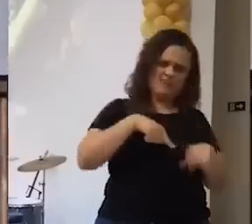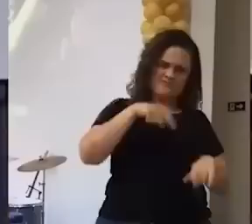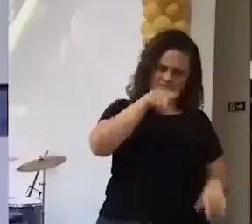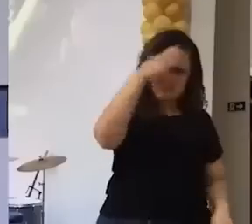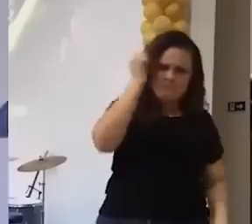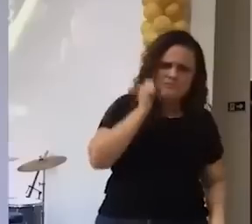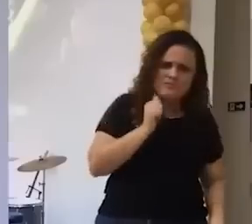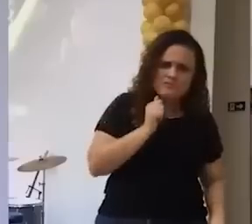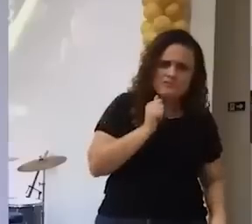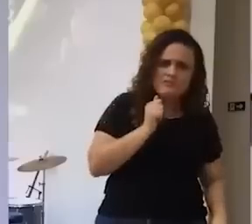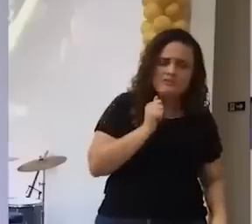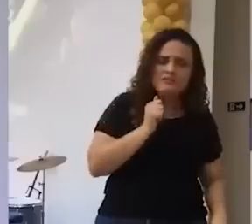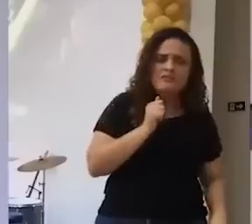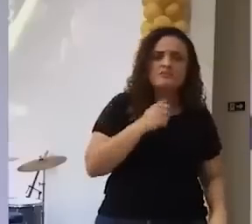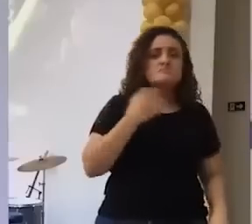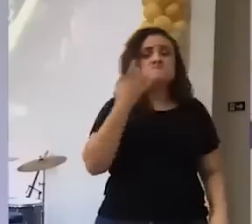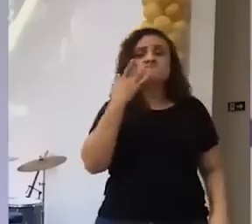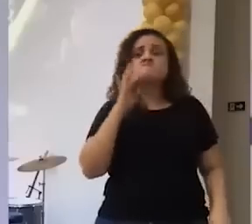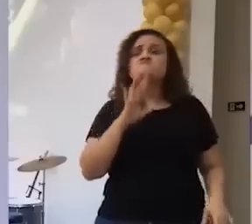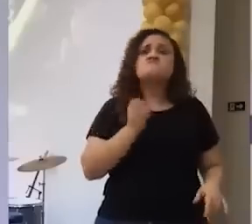Eu não sei quanto vale 10 mil talentos.